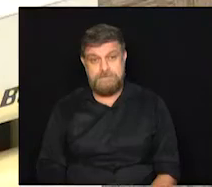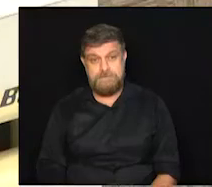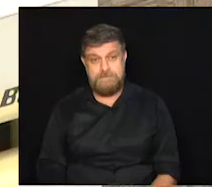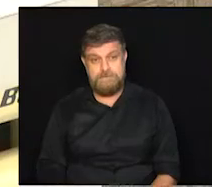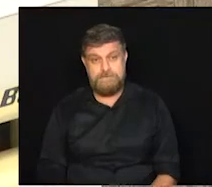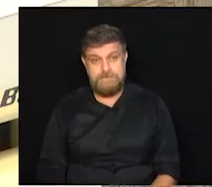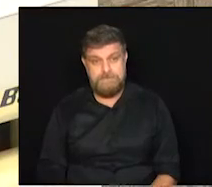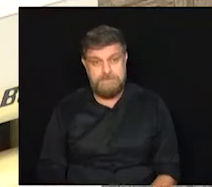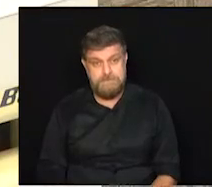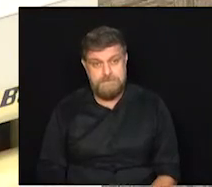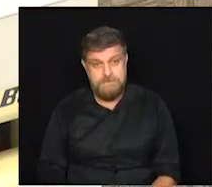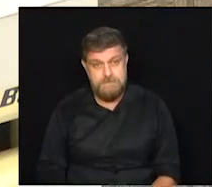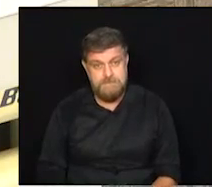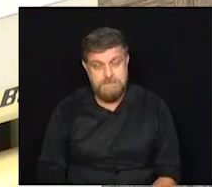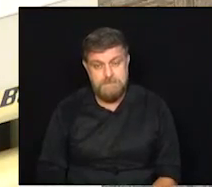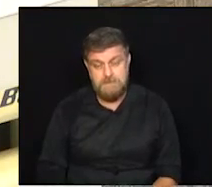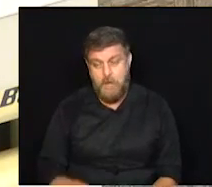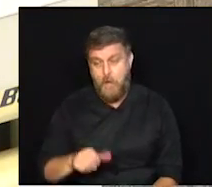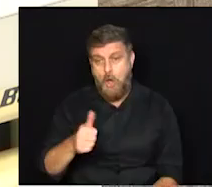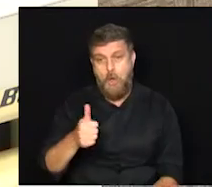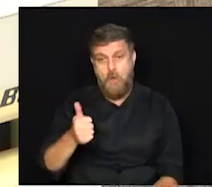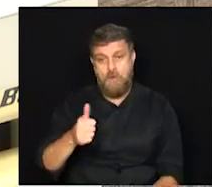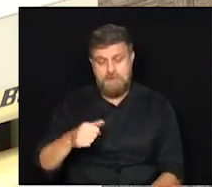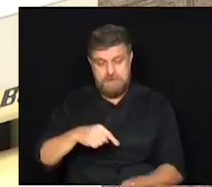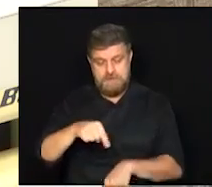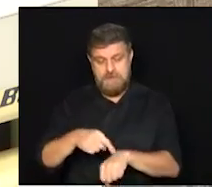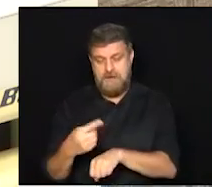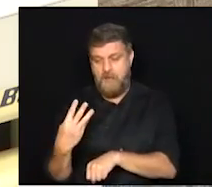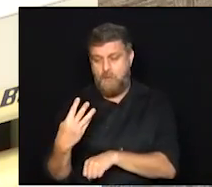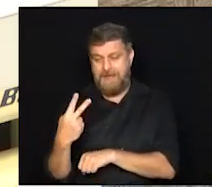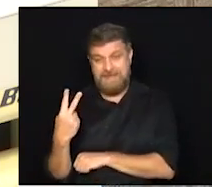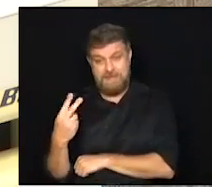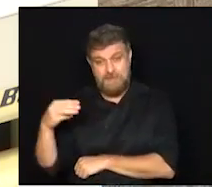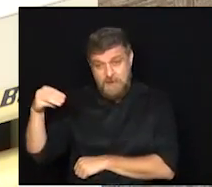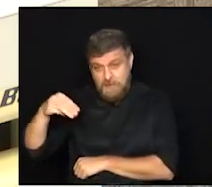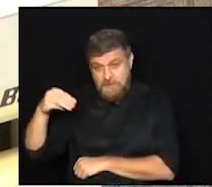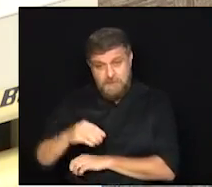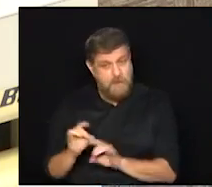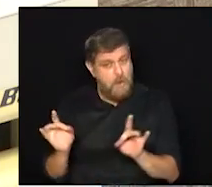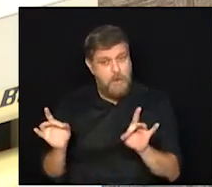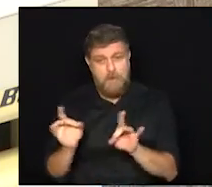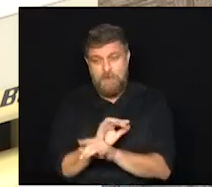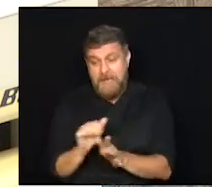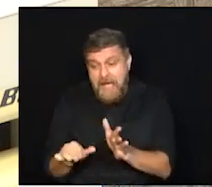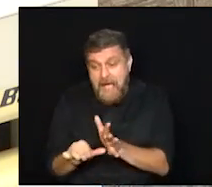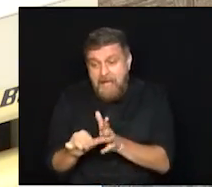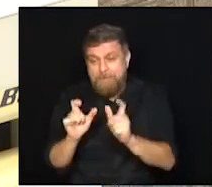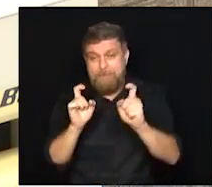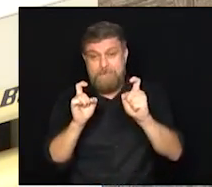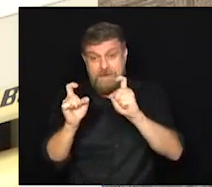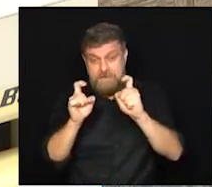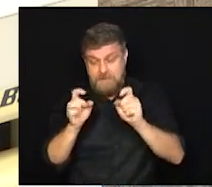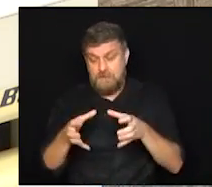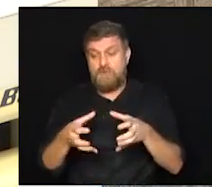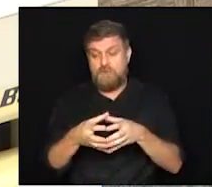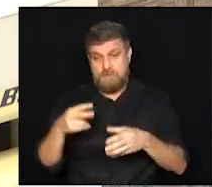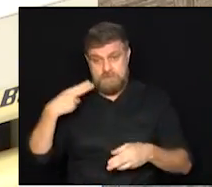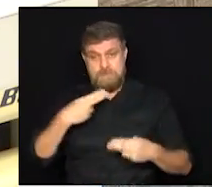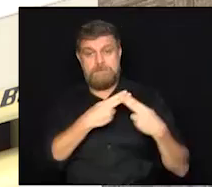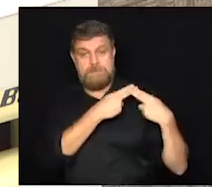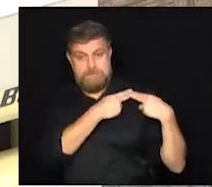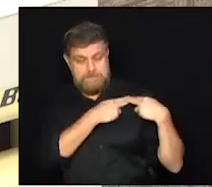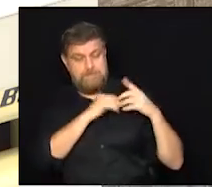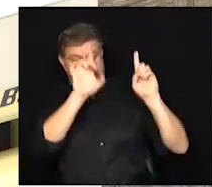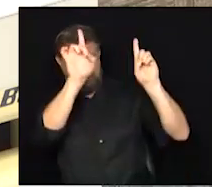TV câmera, zerou. 11 horas e 42 minutos, encerrada, portanto, a primeira reunião da Comissão Permanente